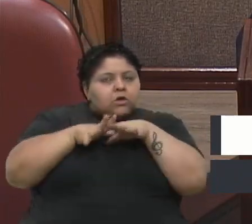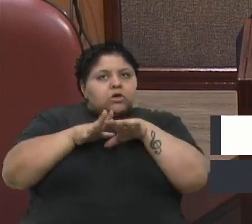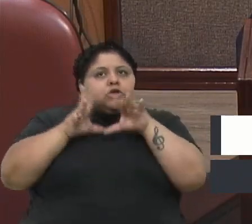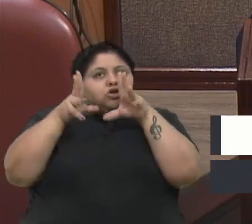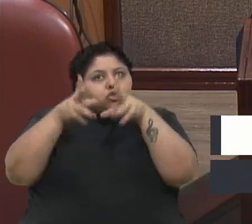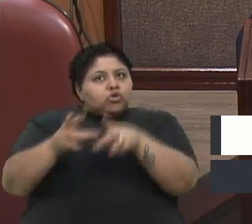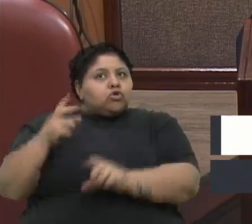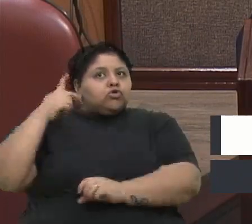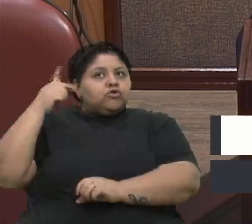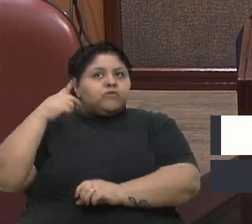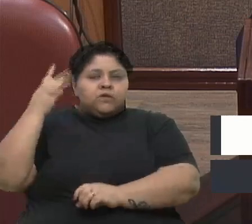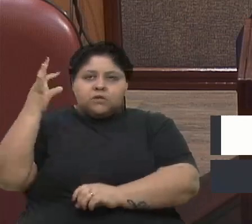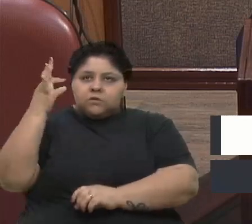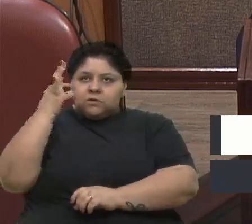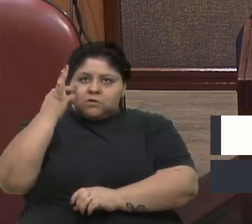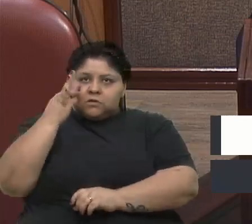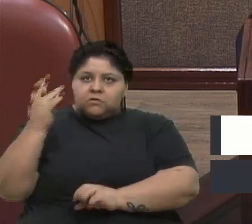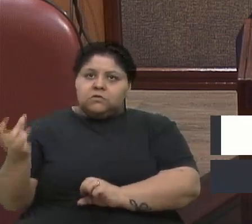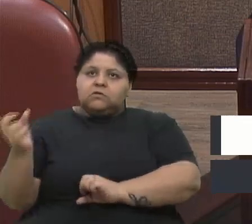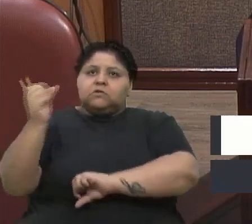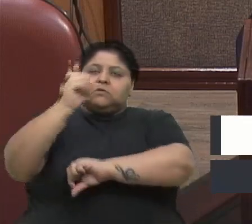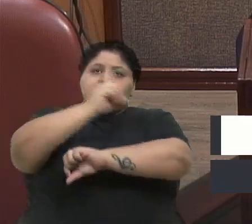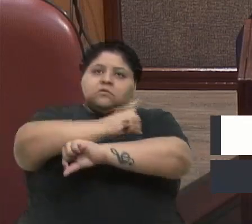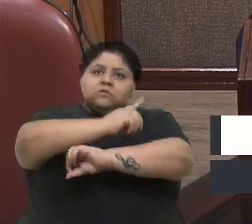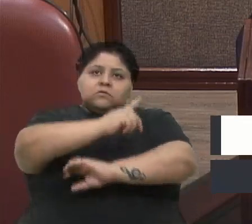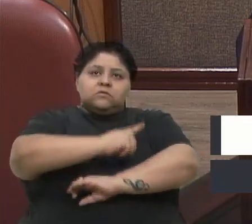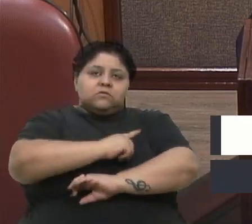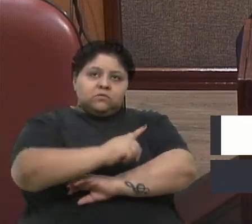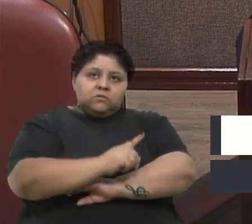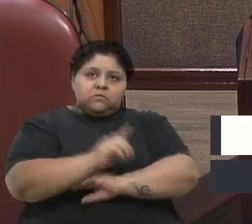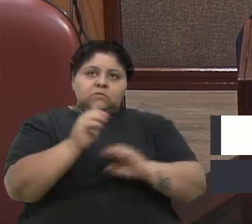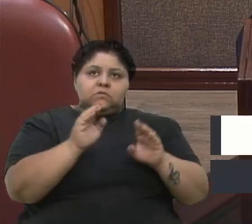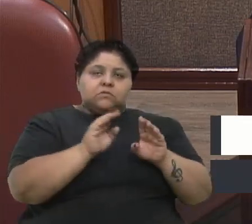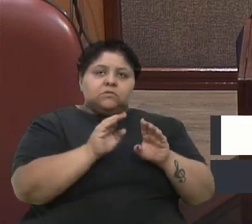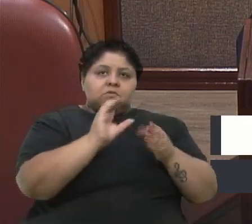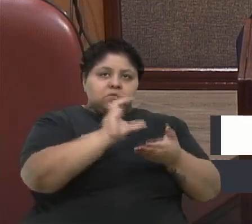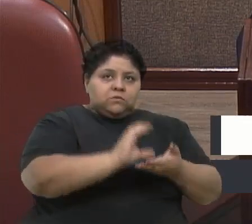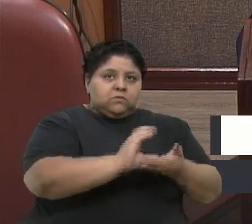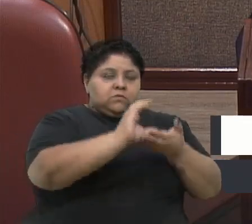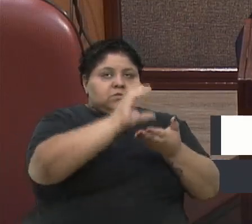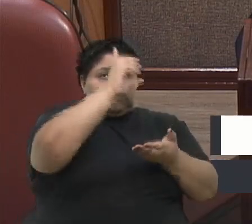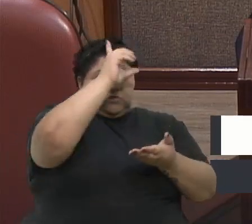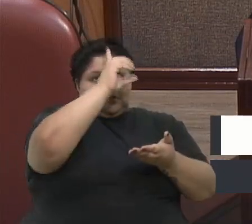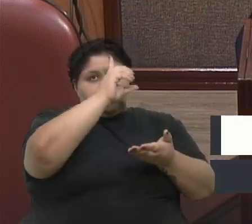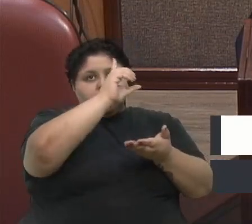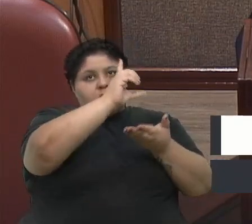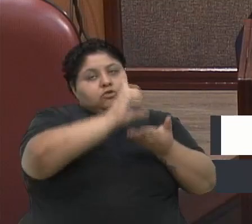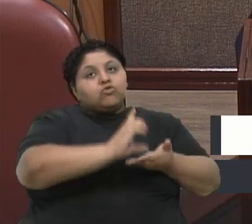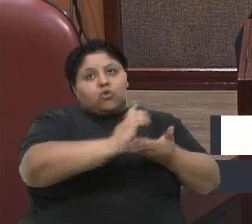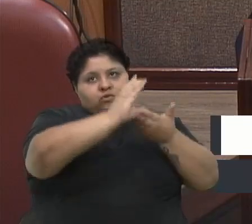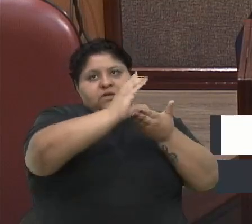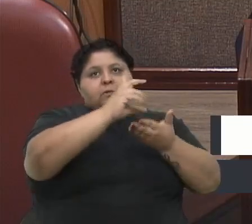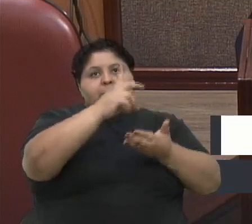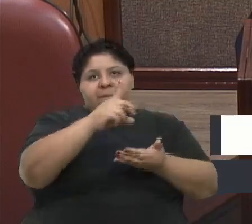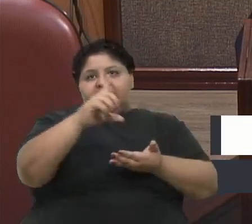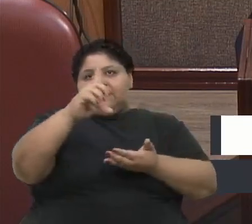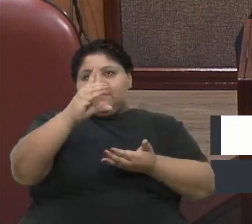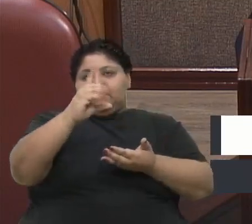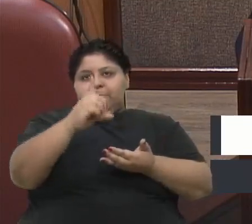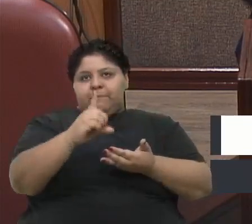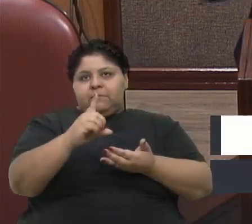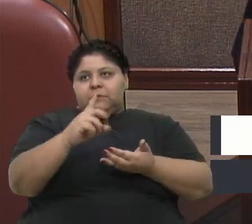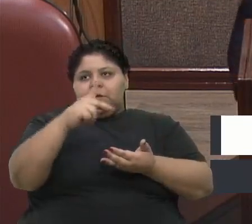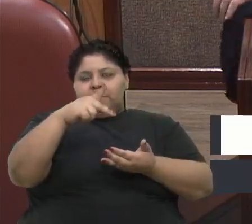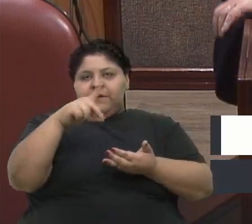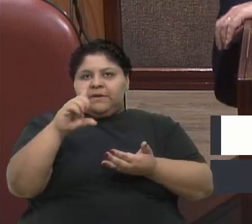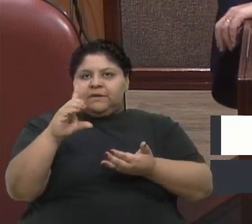vereadores estavam presentes no dia que o presidente do Conselho Municipal dos Direitos da Pessoa com Deficiência, Reis,